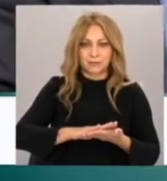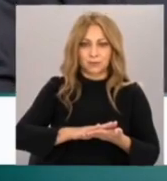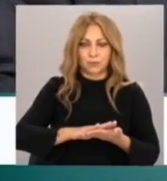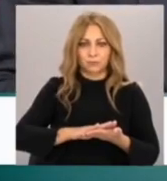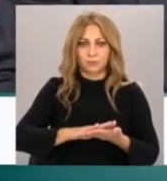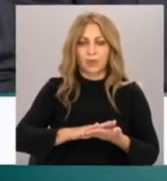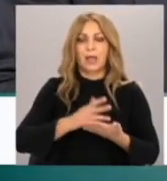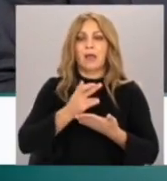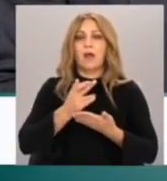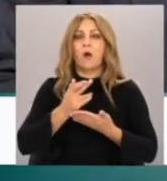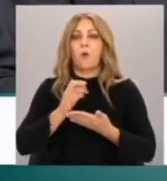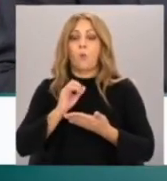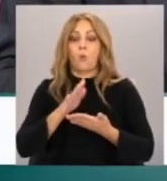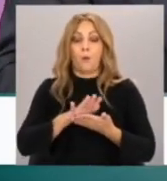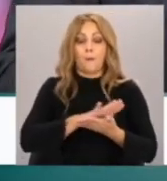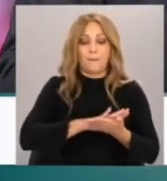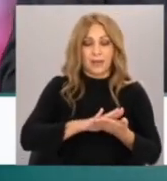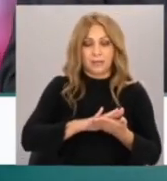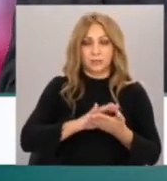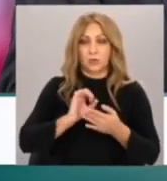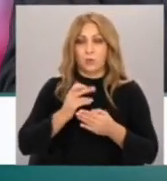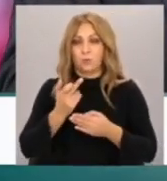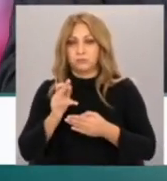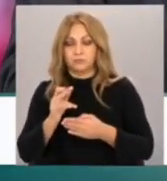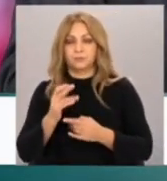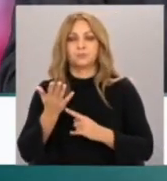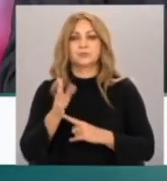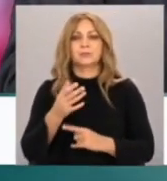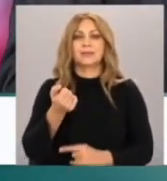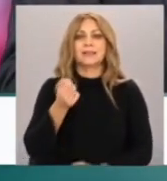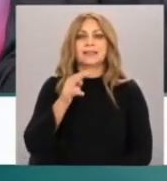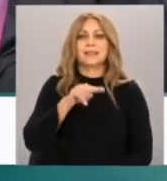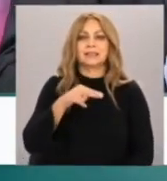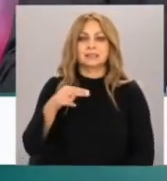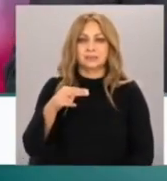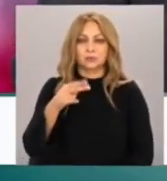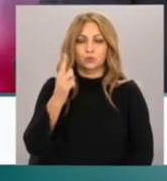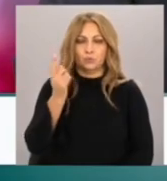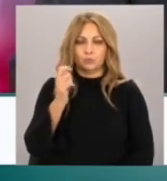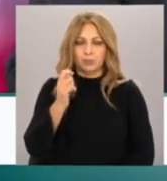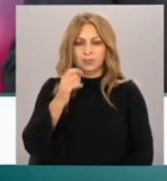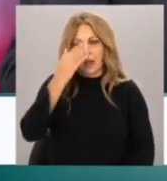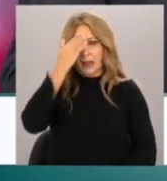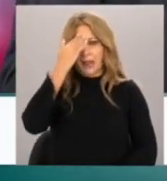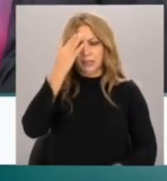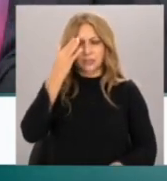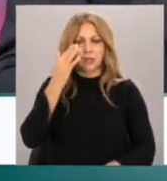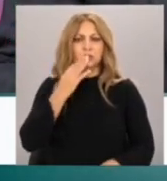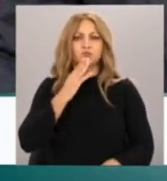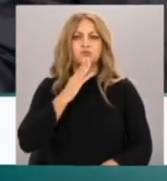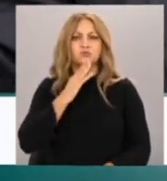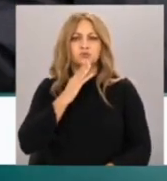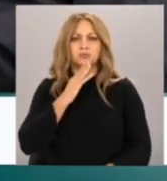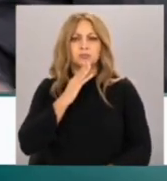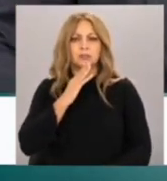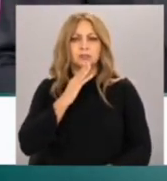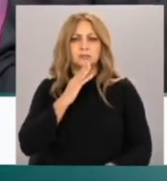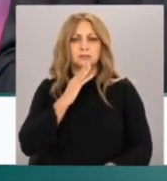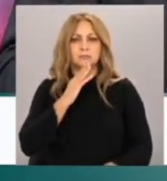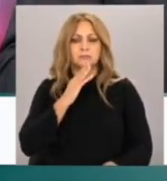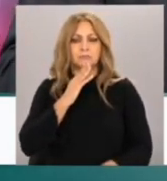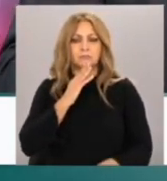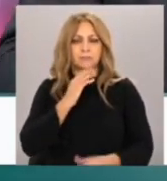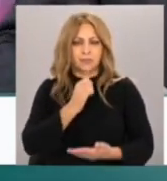Incondicional porque se for Basic vamos dizer 500 ser os primeiros parece razoável perder uma um rendimento uma rede de segurança